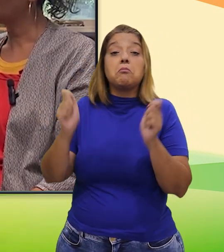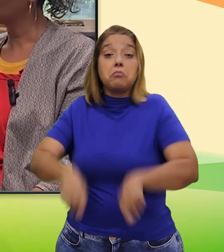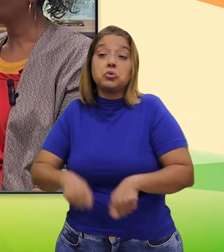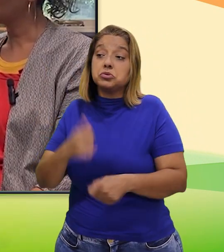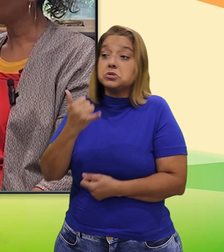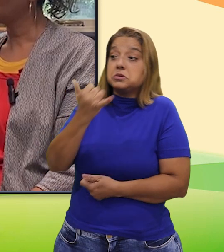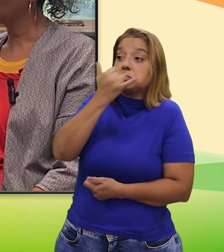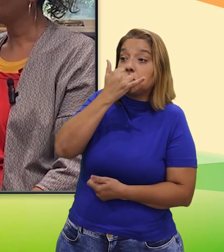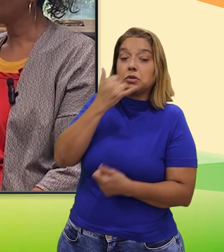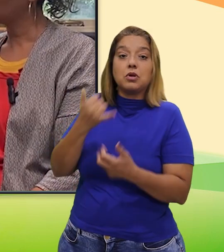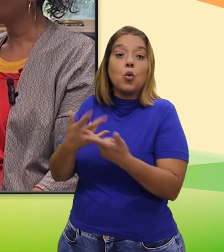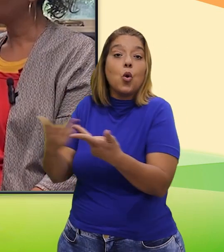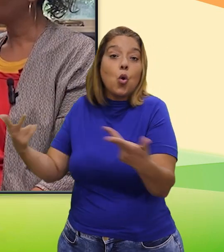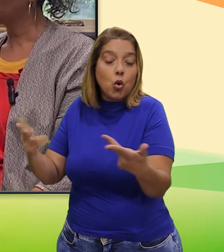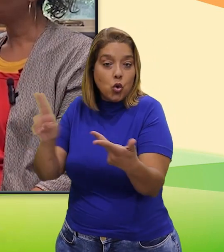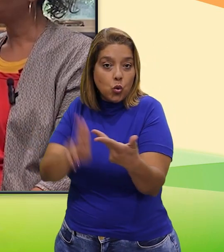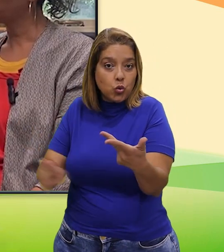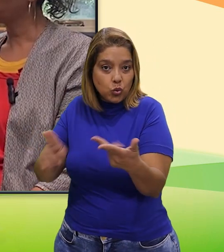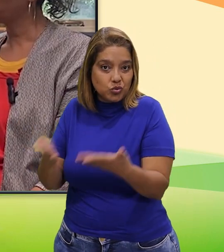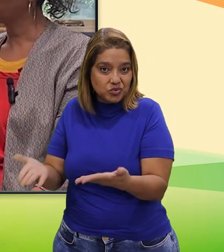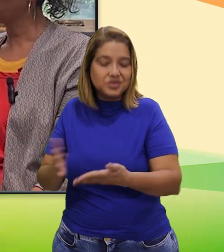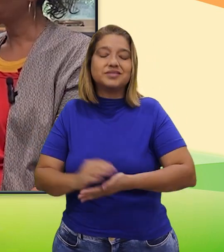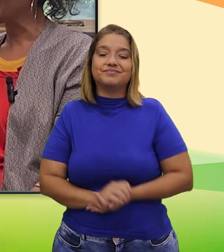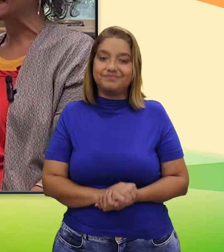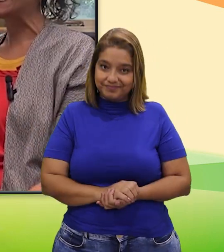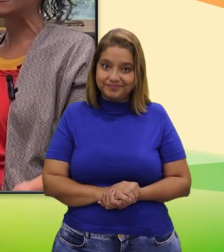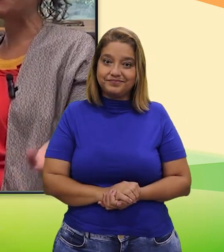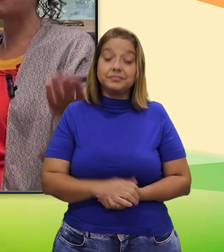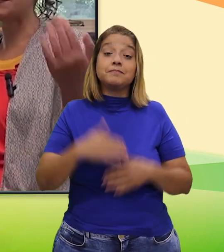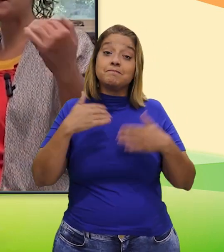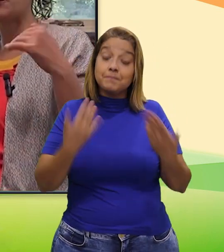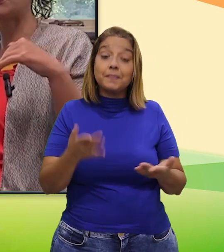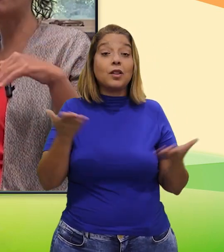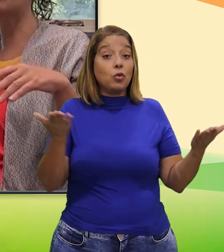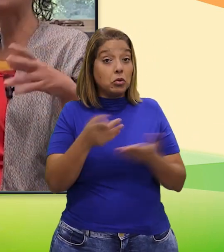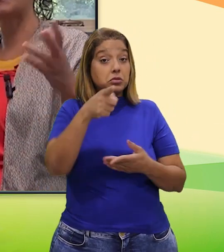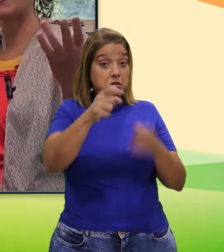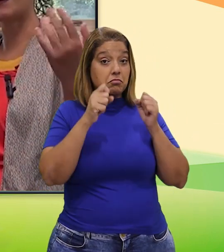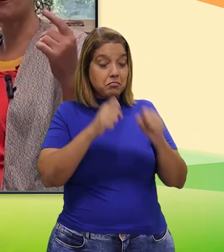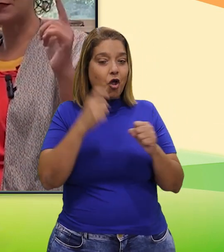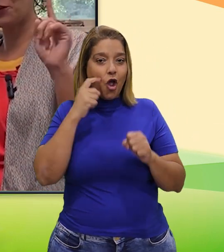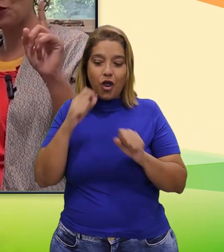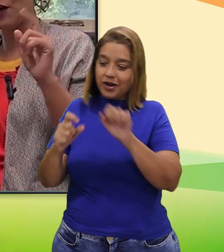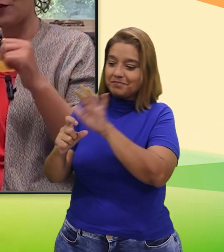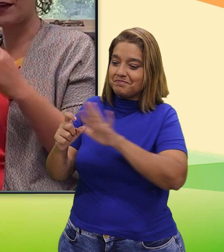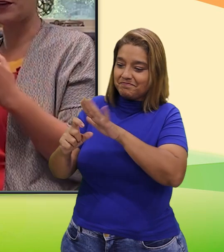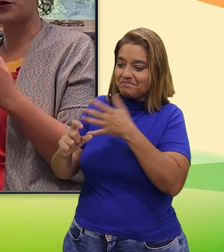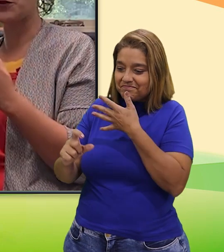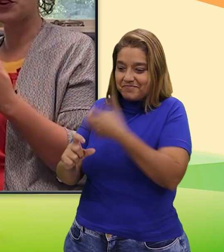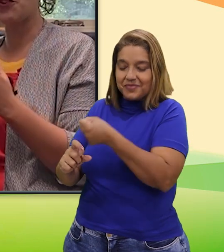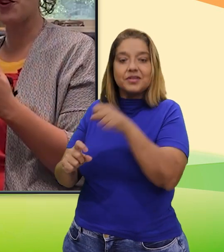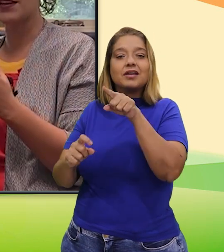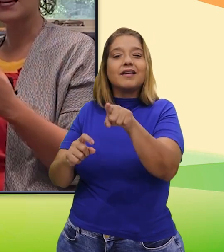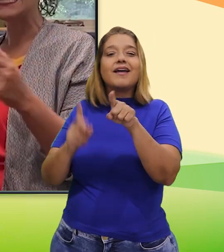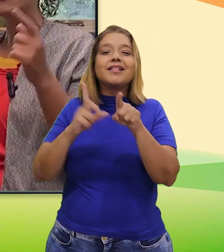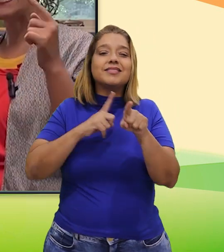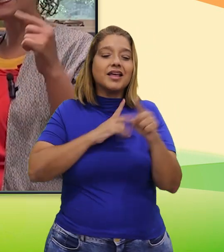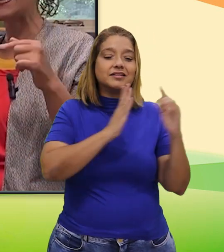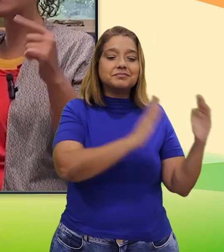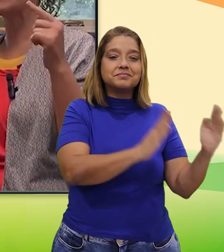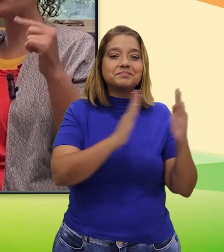consequência do uso que faz daquele material. E aí vocês podem voltar, vou até colocar o QR Code